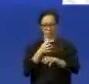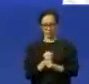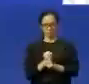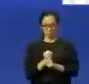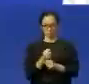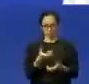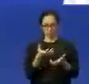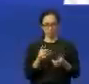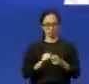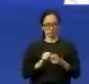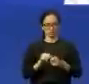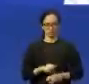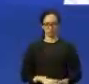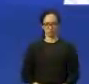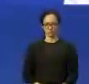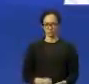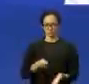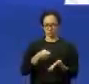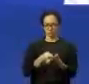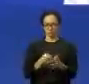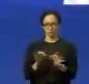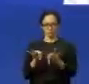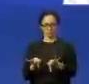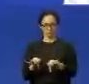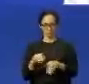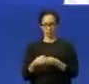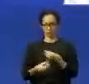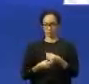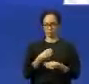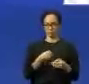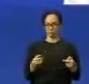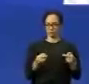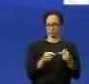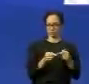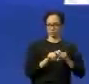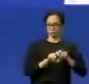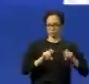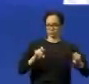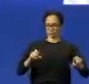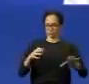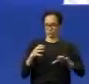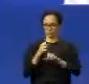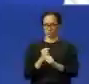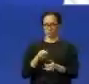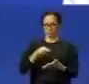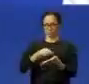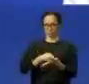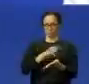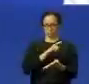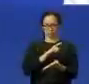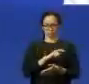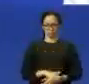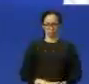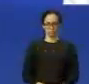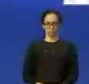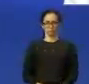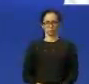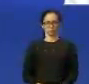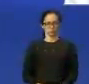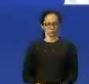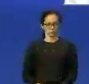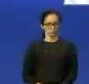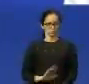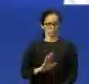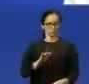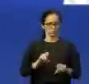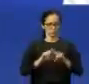6ª. E ele pergunta aí qual é a expressão que corresponde ao valor total pago pela quitação do empréstimo. Então, você vai